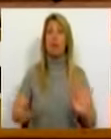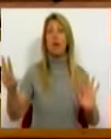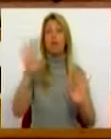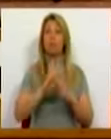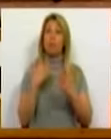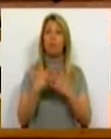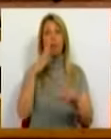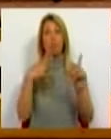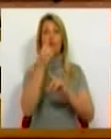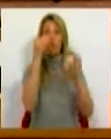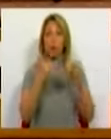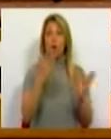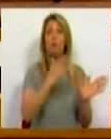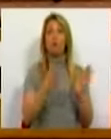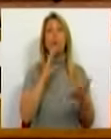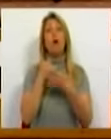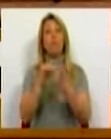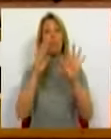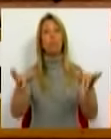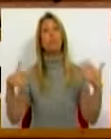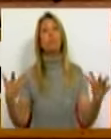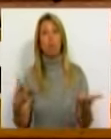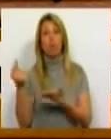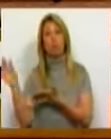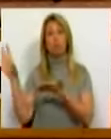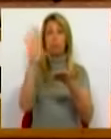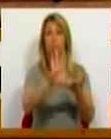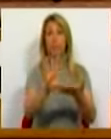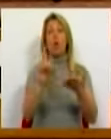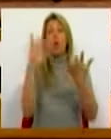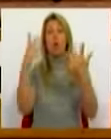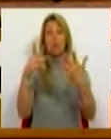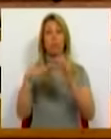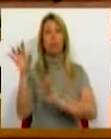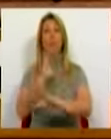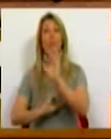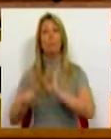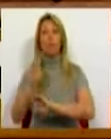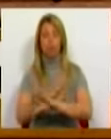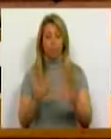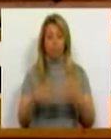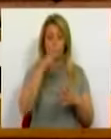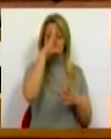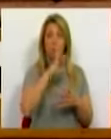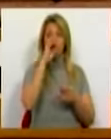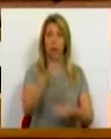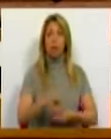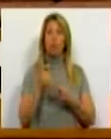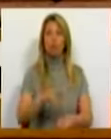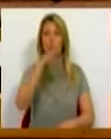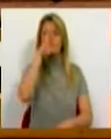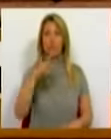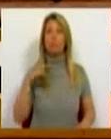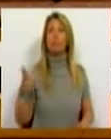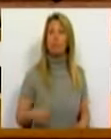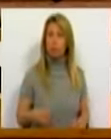produção e de os apoios poderem ser financiados pelo orçamento comunitário. No Conselho de Ministros da Agricultura, o ministro